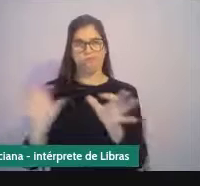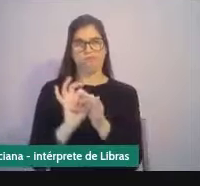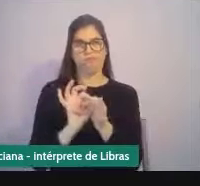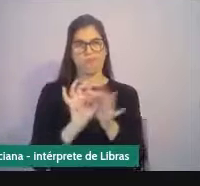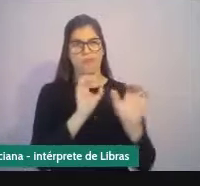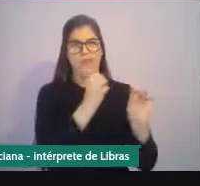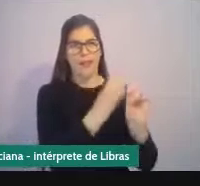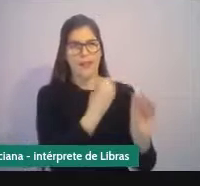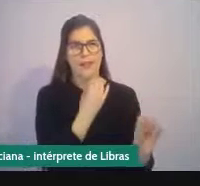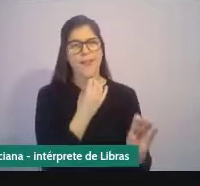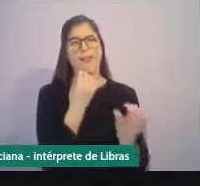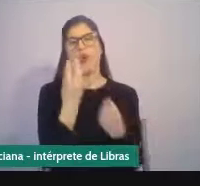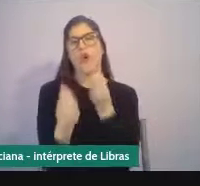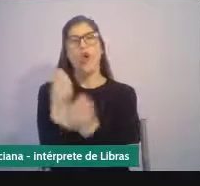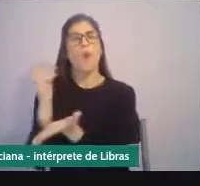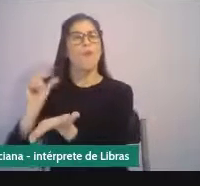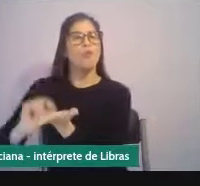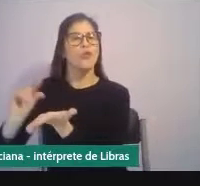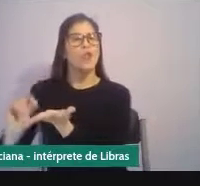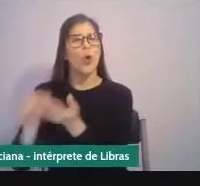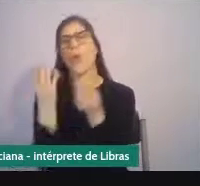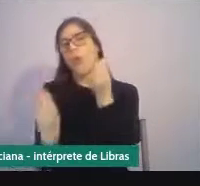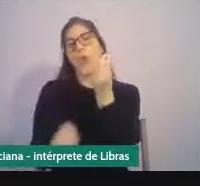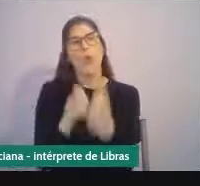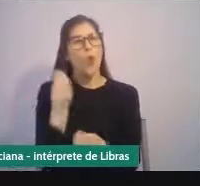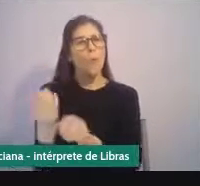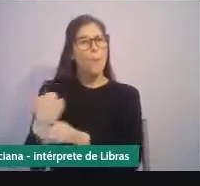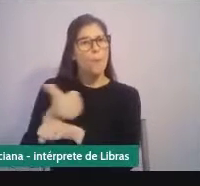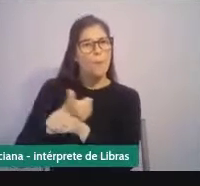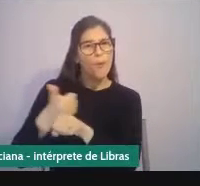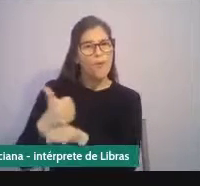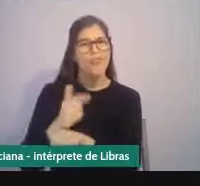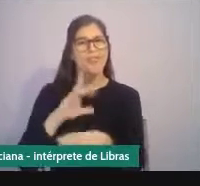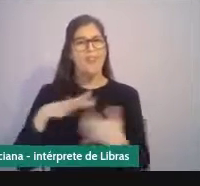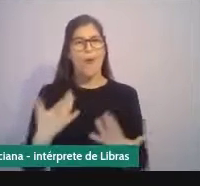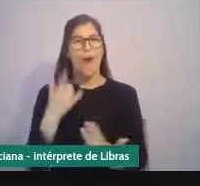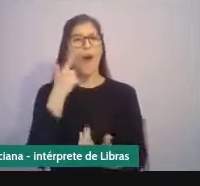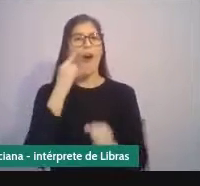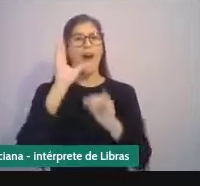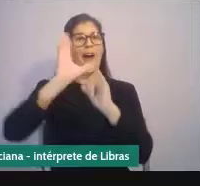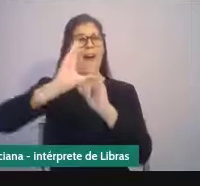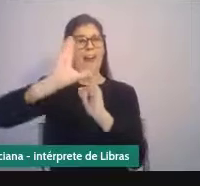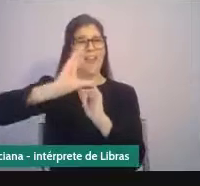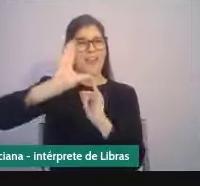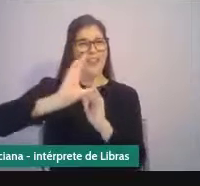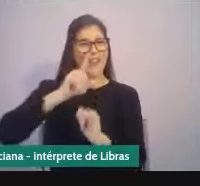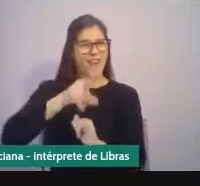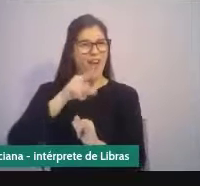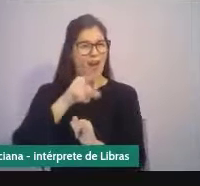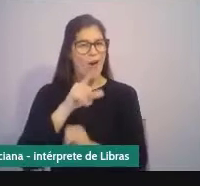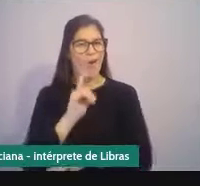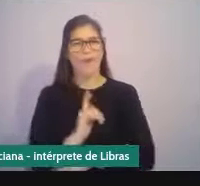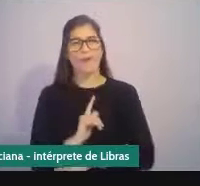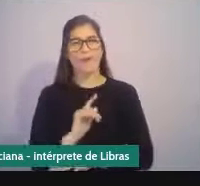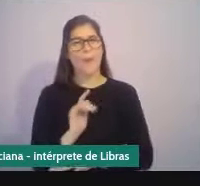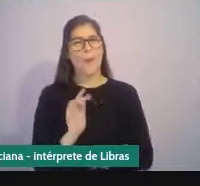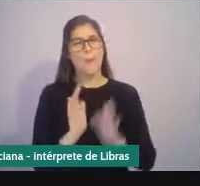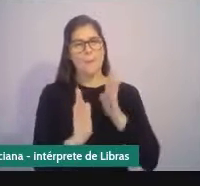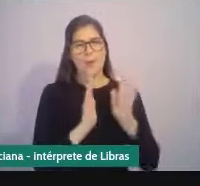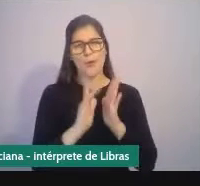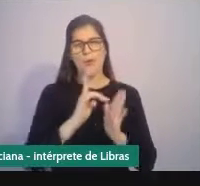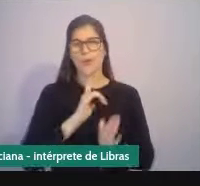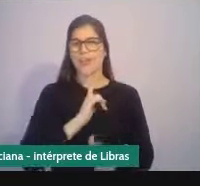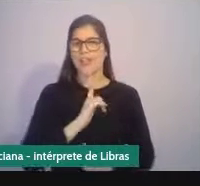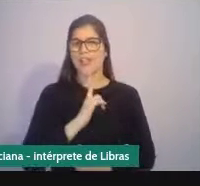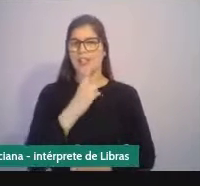digital, como é que fica a educação profissional. Esse é o nosso canal, o PQANP IFSC, que na época tinha 176 inscritos,